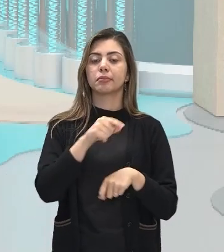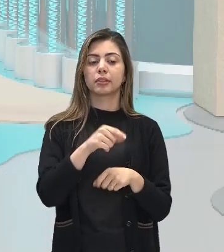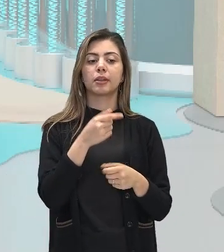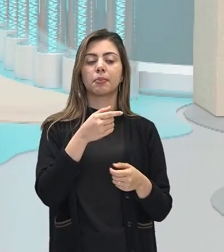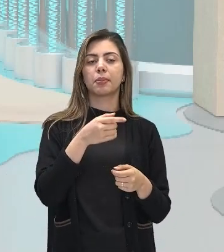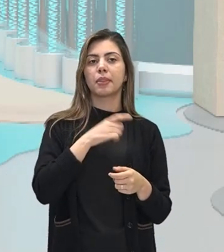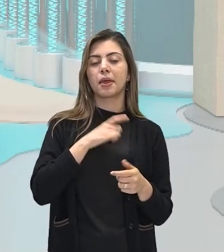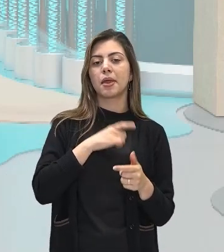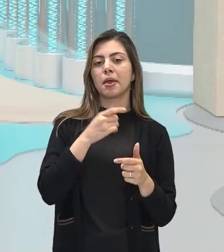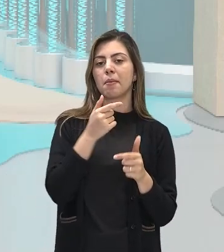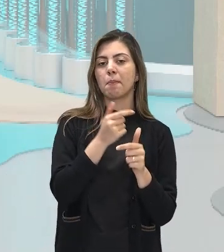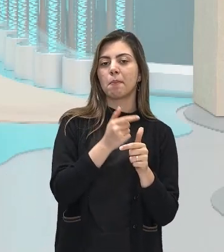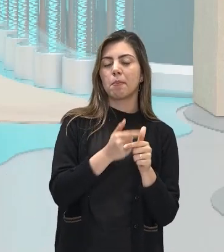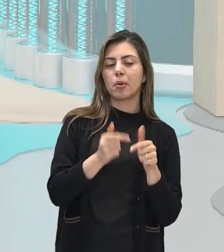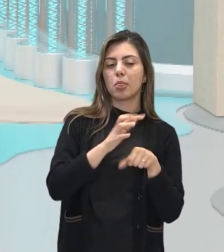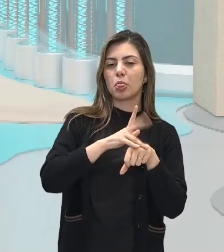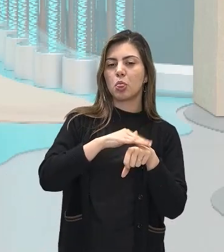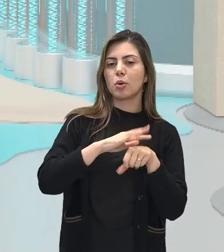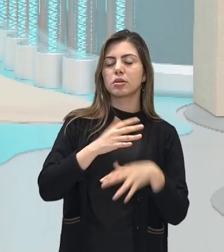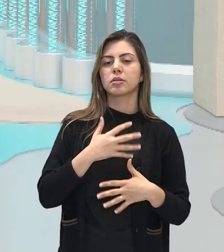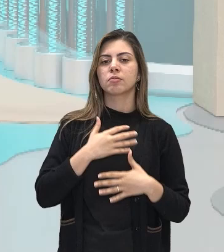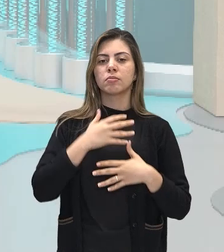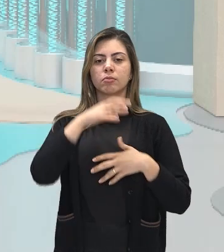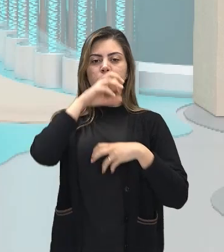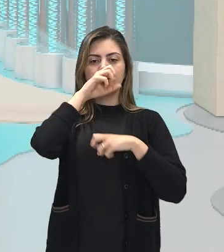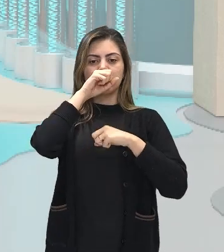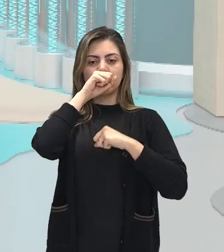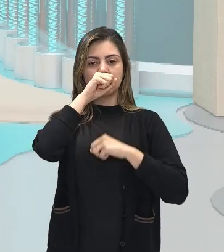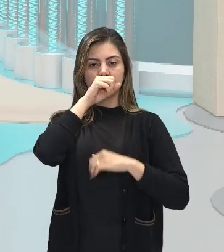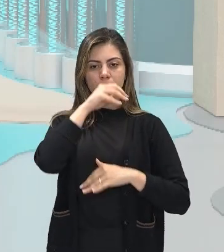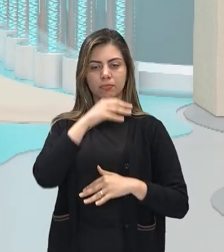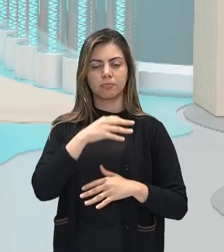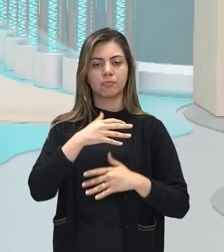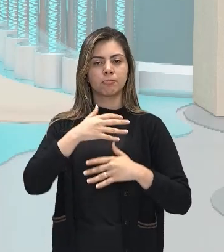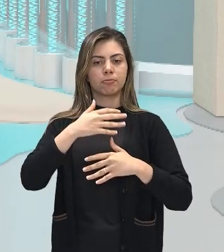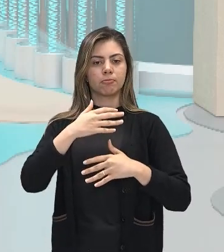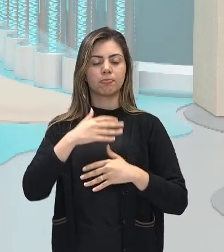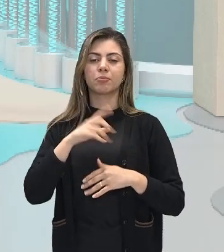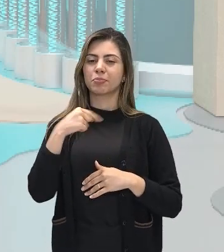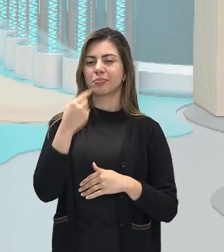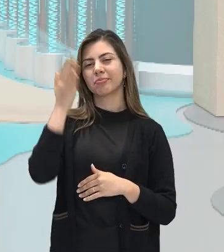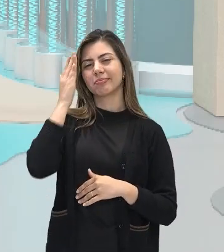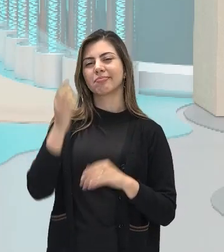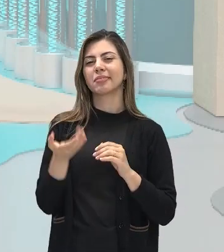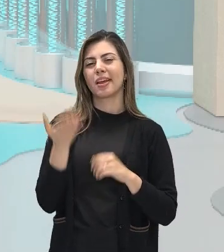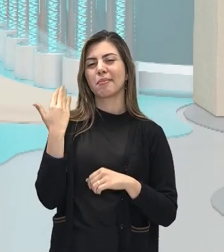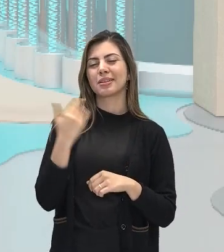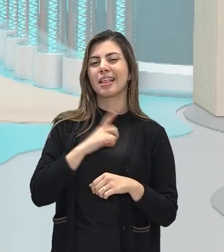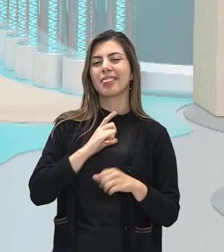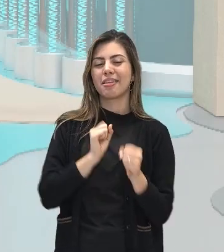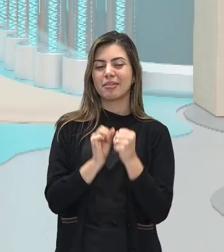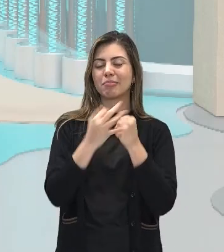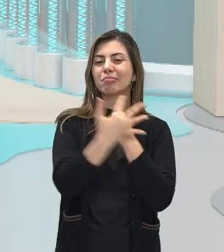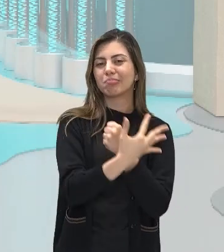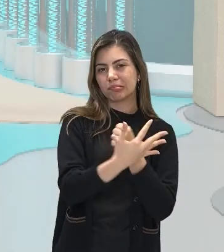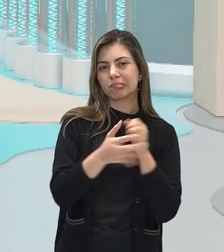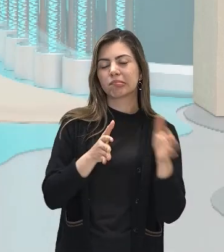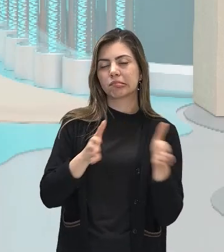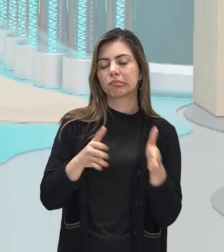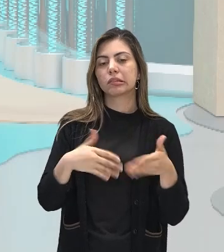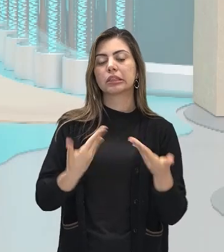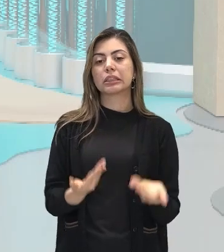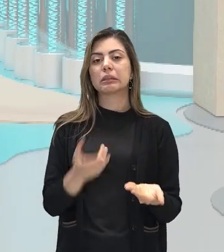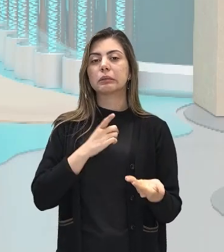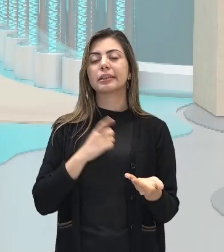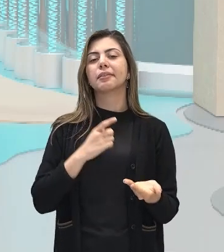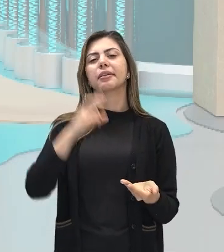doenças respiratórias. Nós passamos ali por um período, de pandemia, onde um dos principais